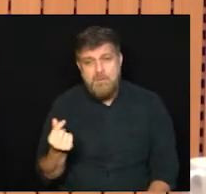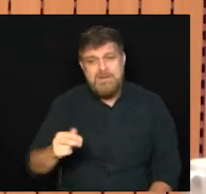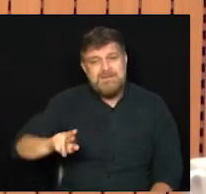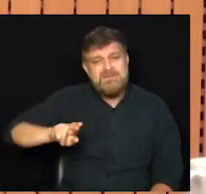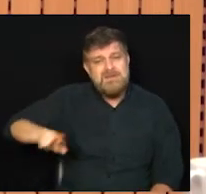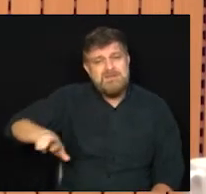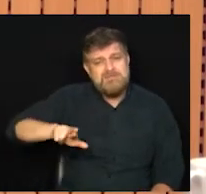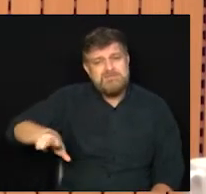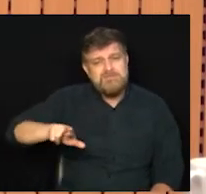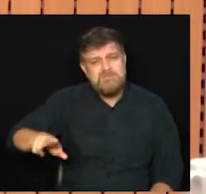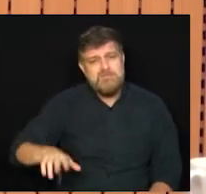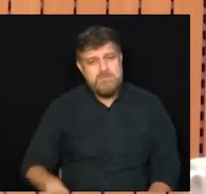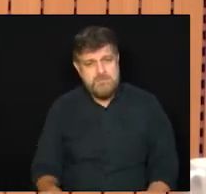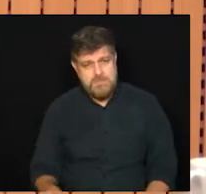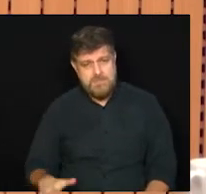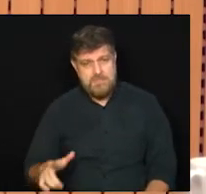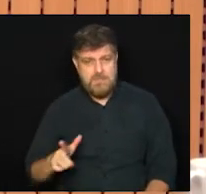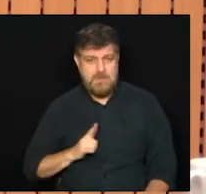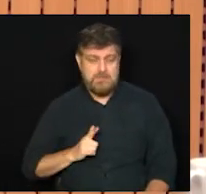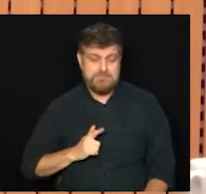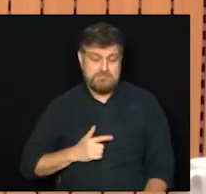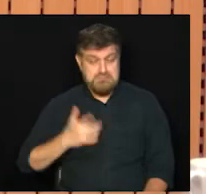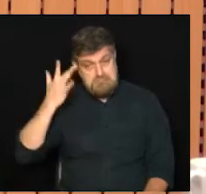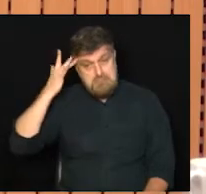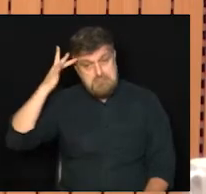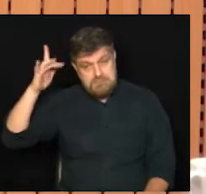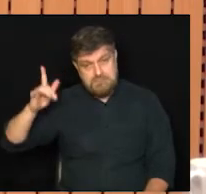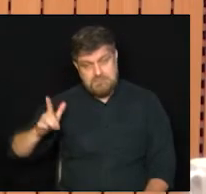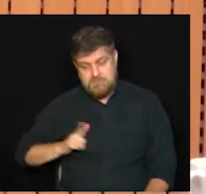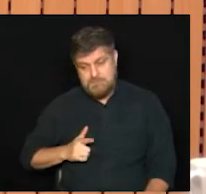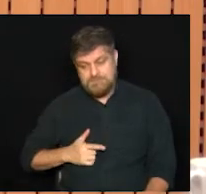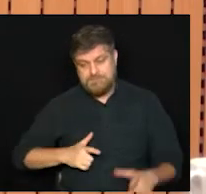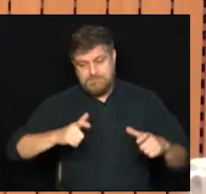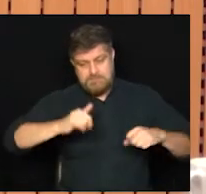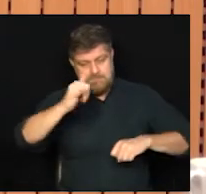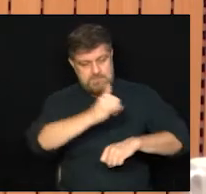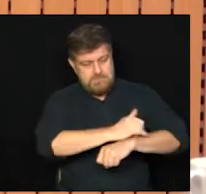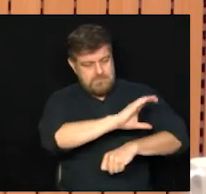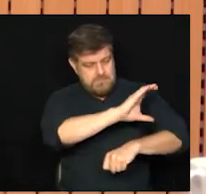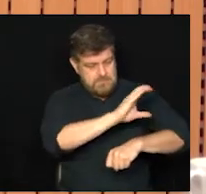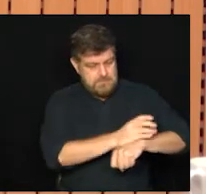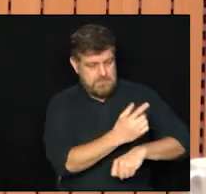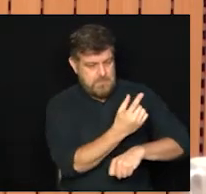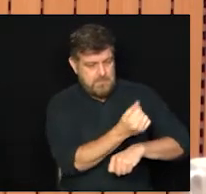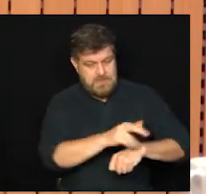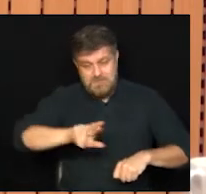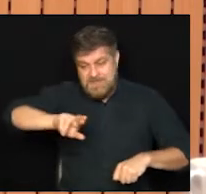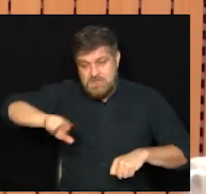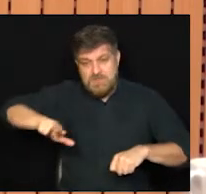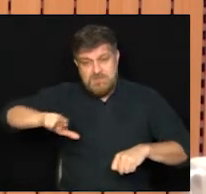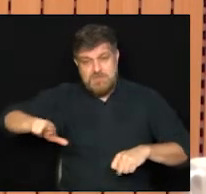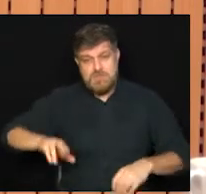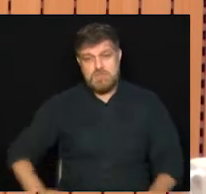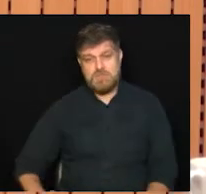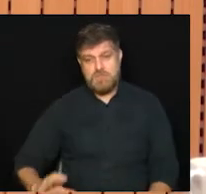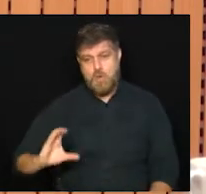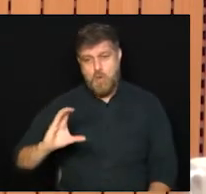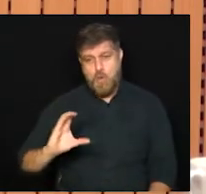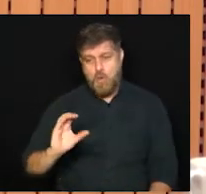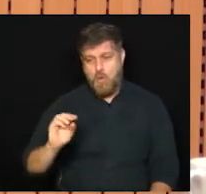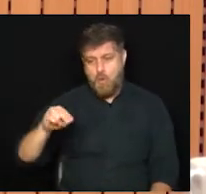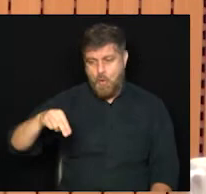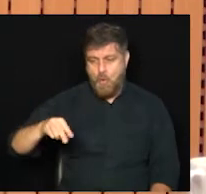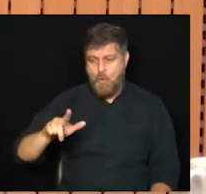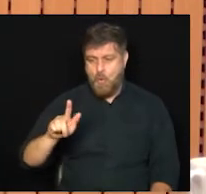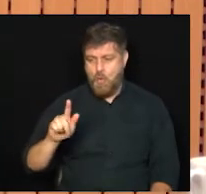diferenciada. Talvez seja o custo do próprio aeroporto, né? Mas não é para esse momento aqui, eu acho que é uma outra questão para o